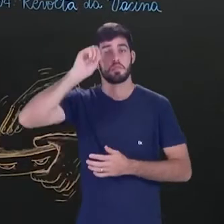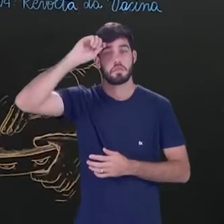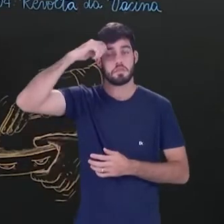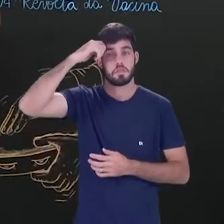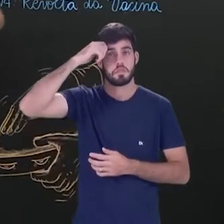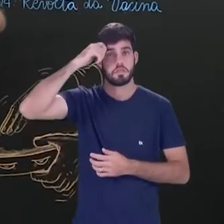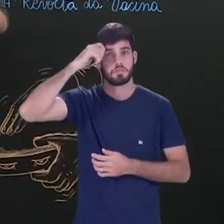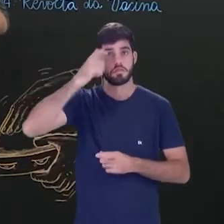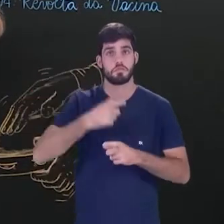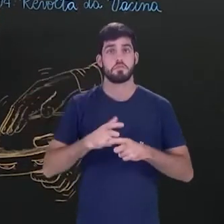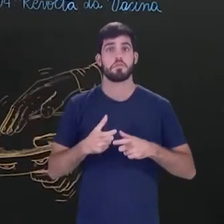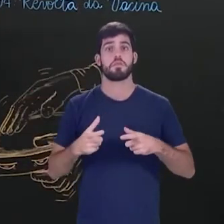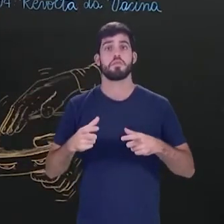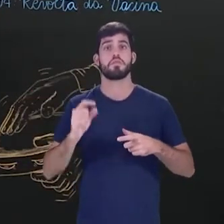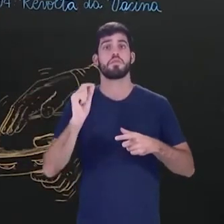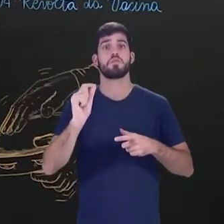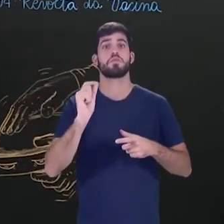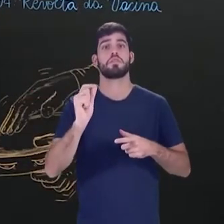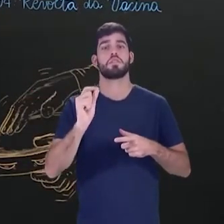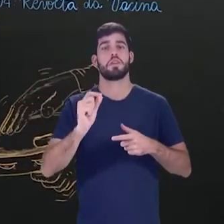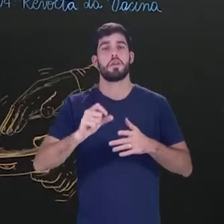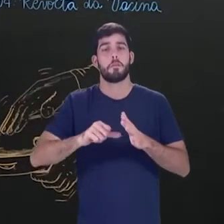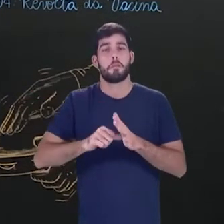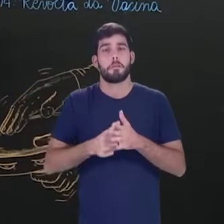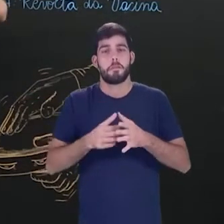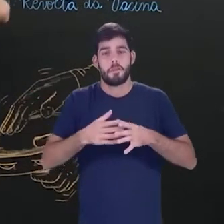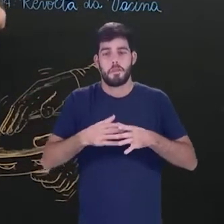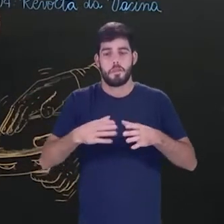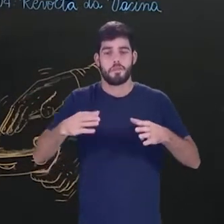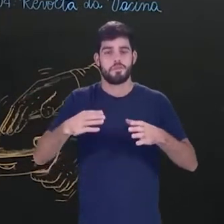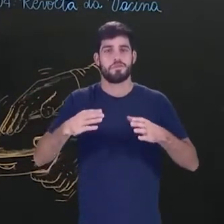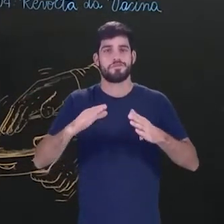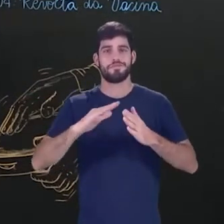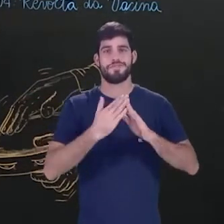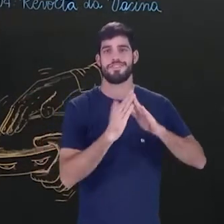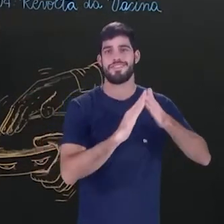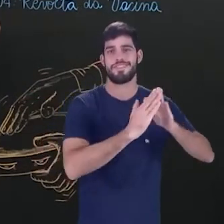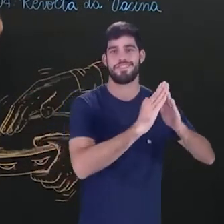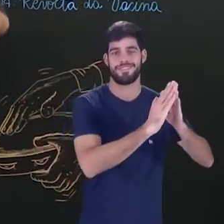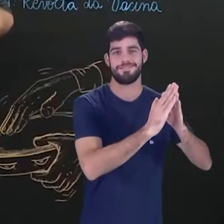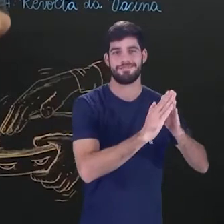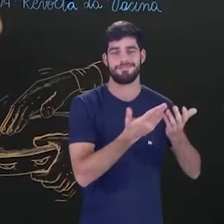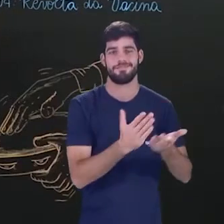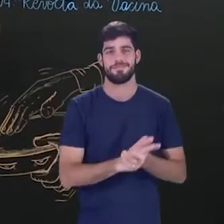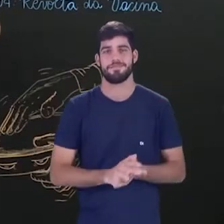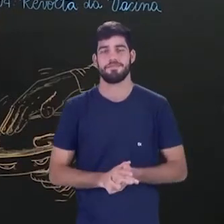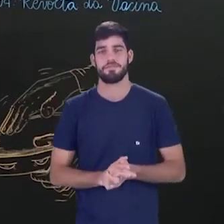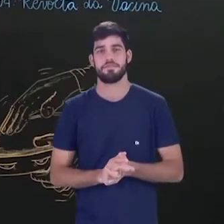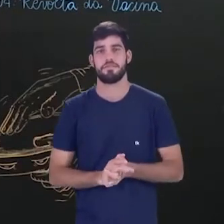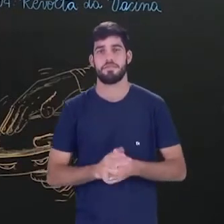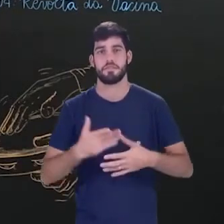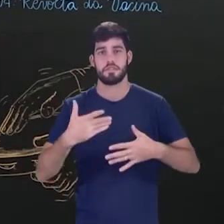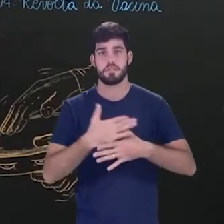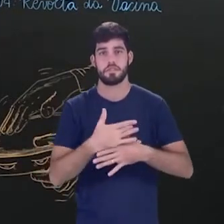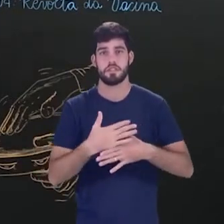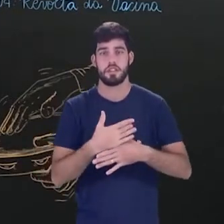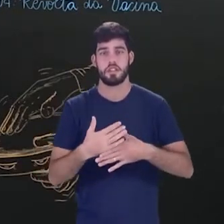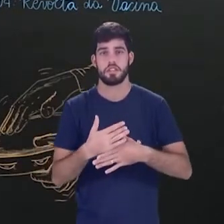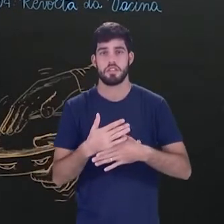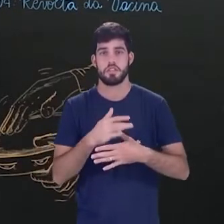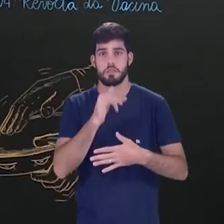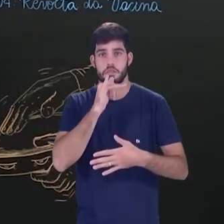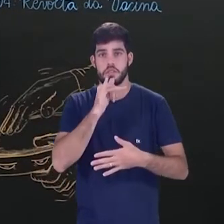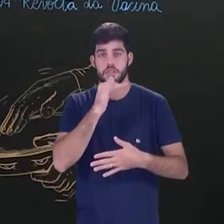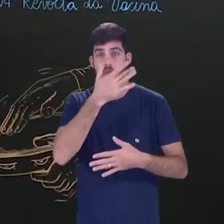sua maioria, os habitantes das primeiras favelas e dos primeiros cortiços. O que acontecia? As cidades elas atraíam as